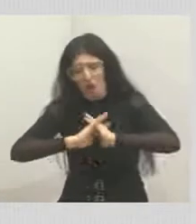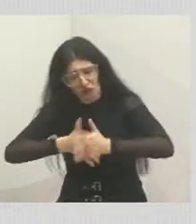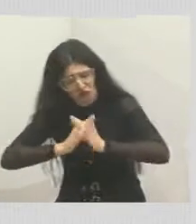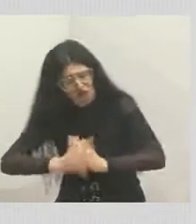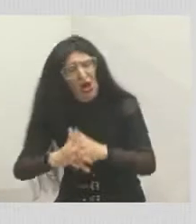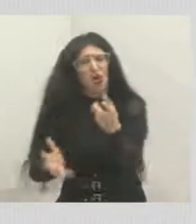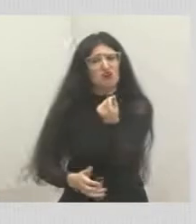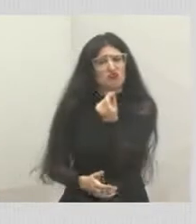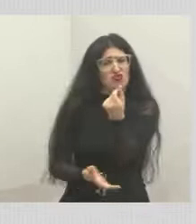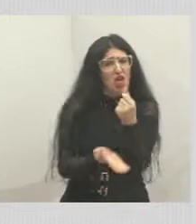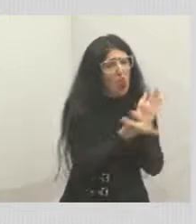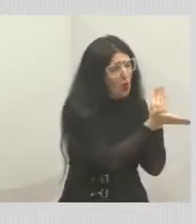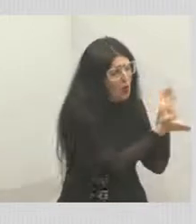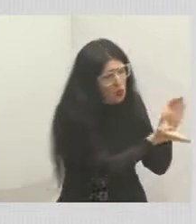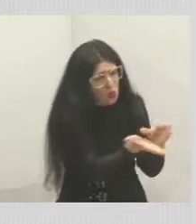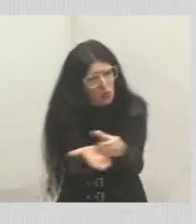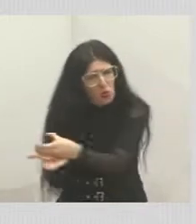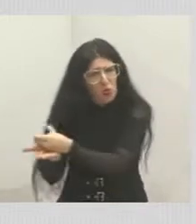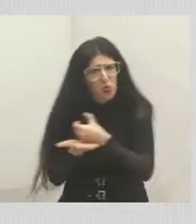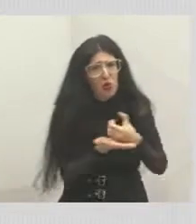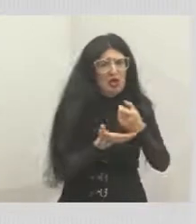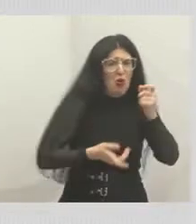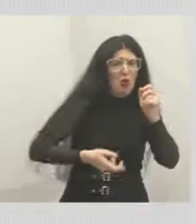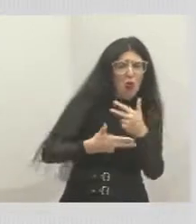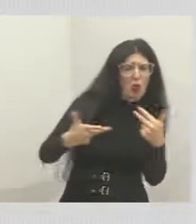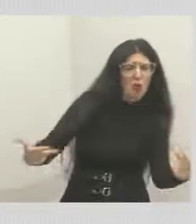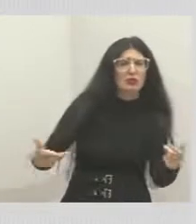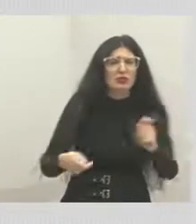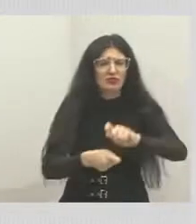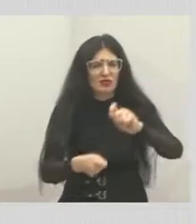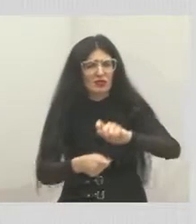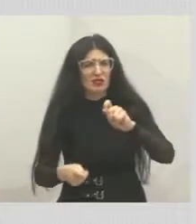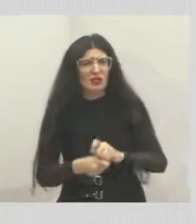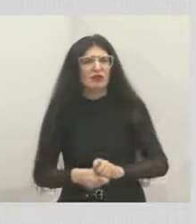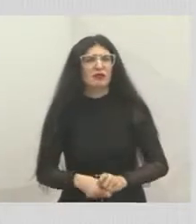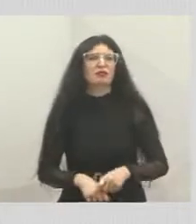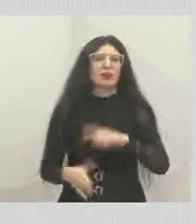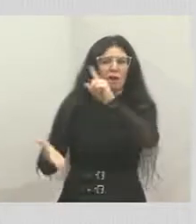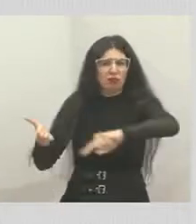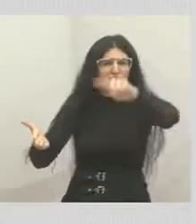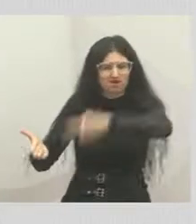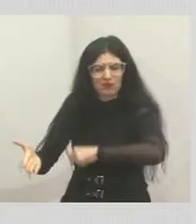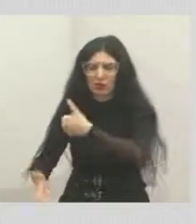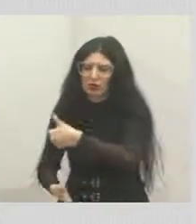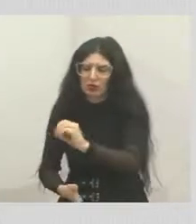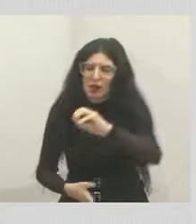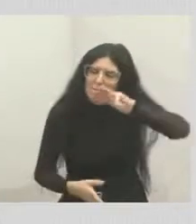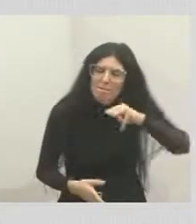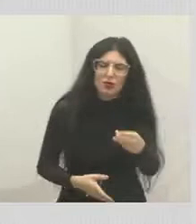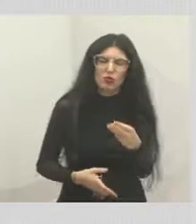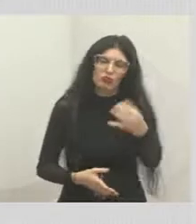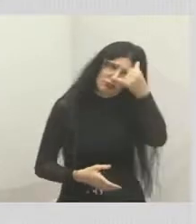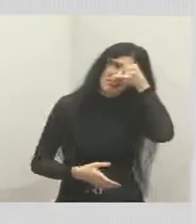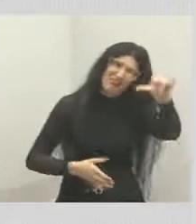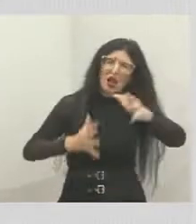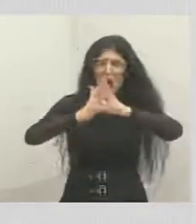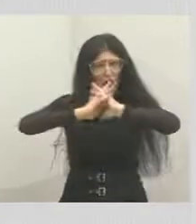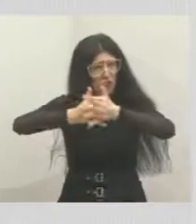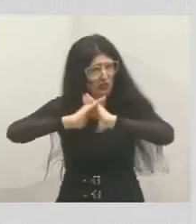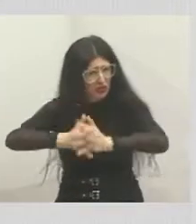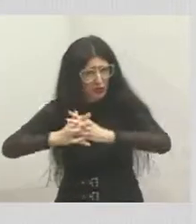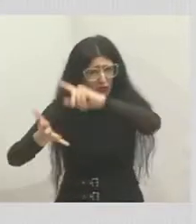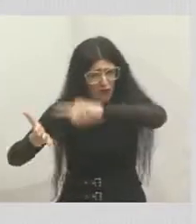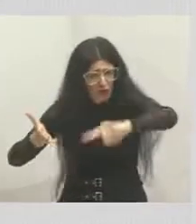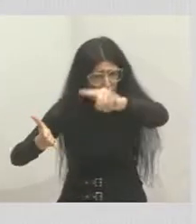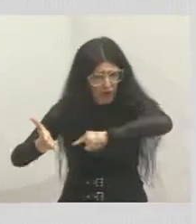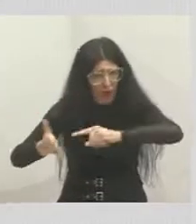tivemos o cancelamento na ordem de 10 milhões, na qual não findou o serviço ou a entrega do material.